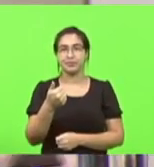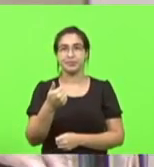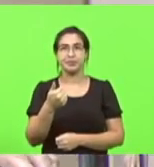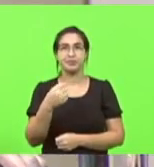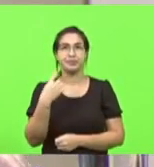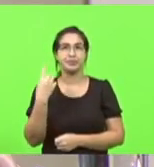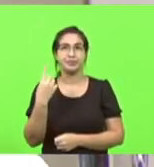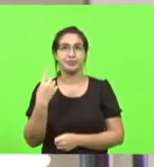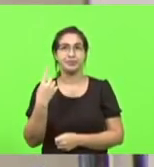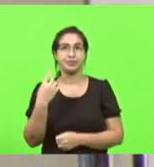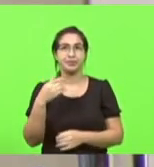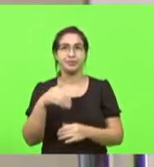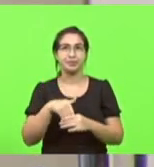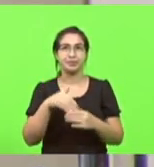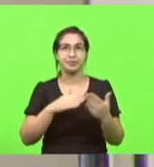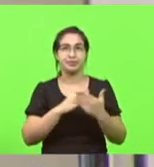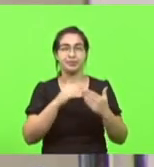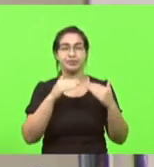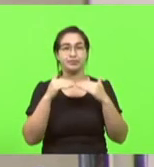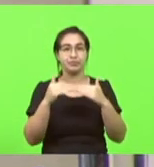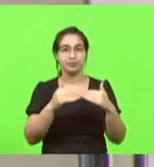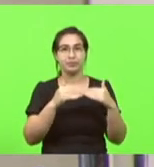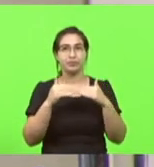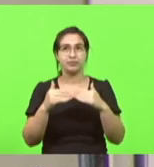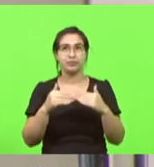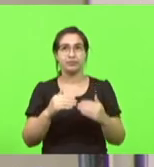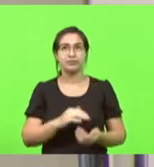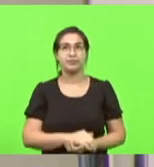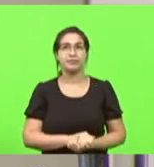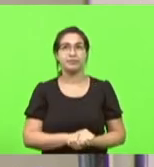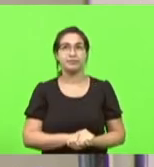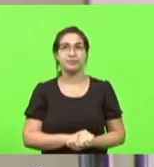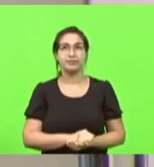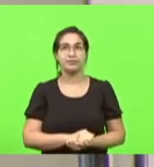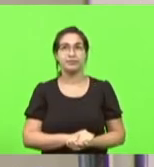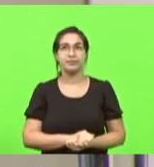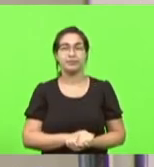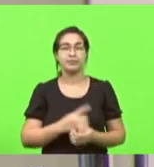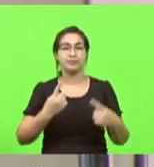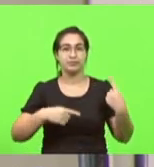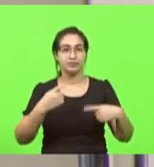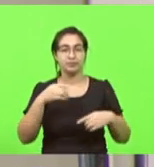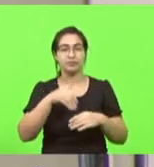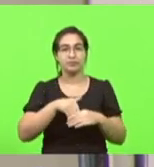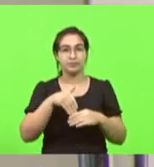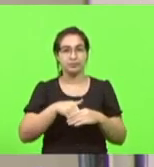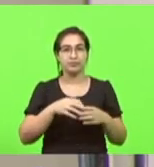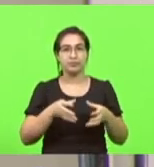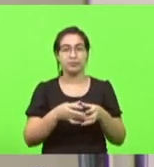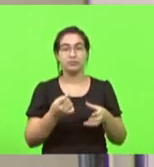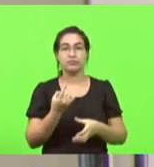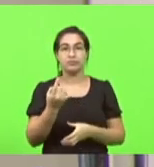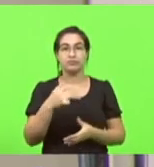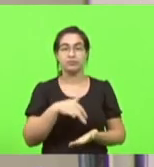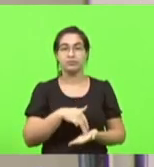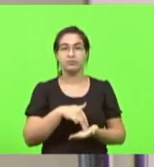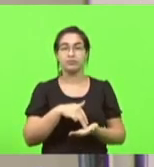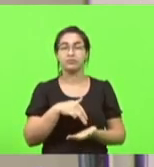permaneçam como se encontra. Aprovado por unanimidade. Discussão e votação em turno único da mensagem de